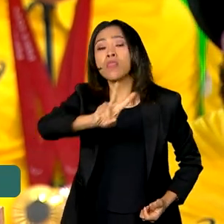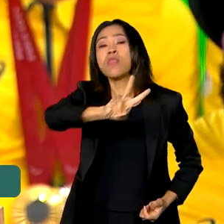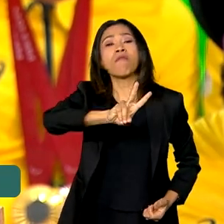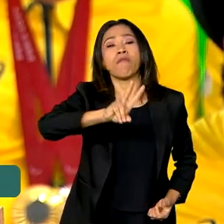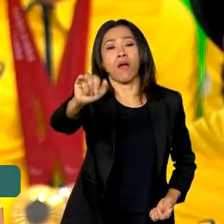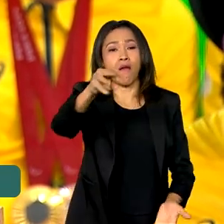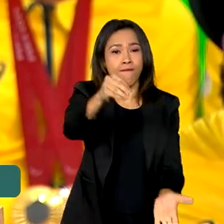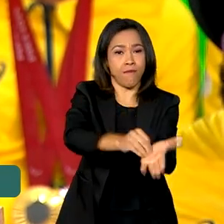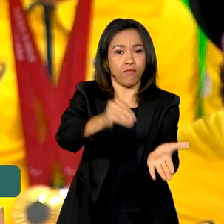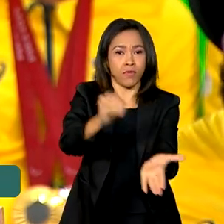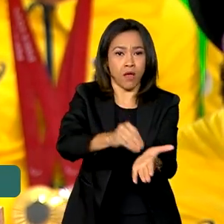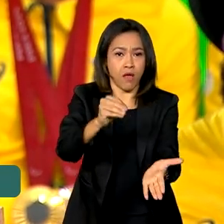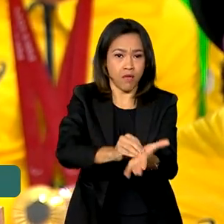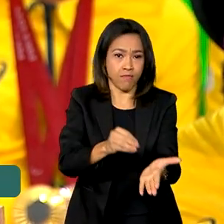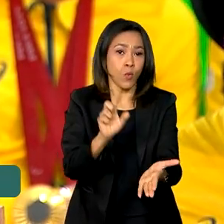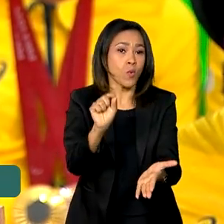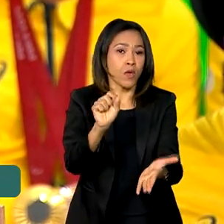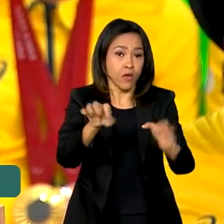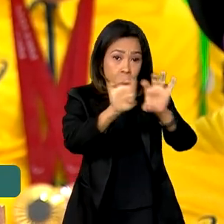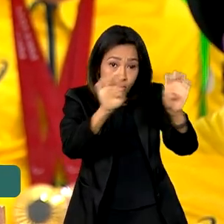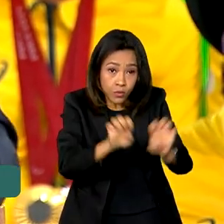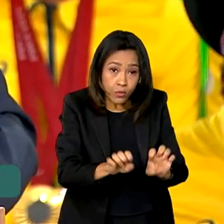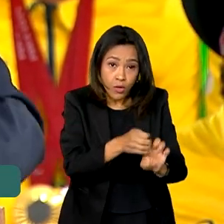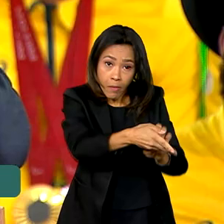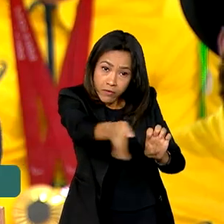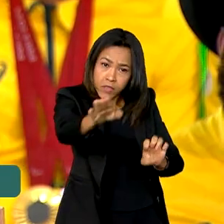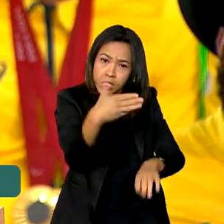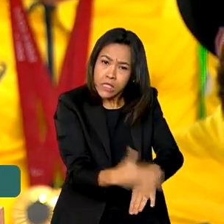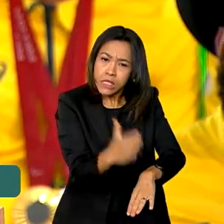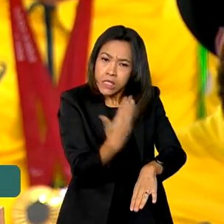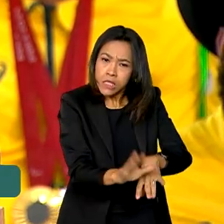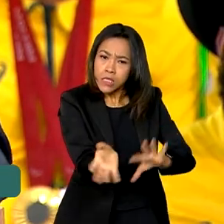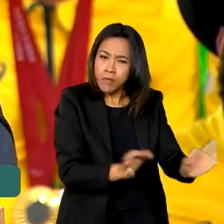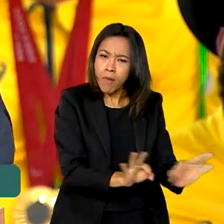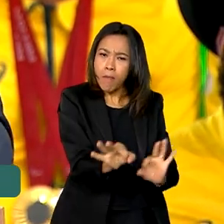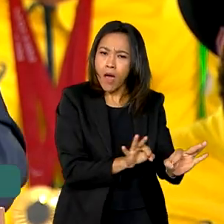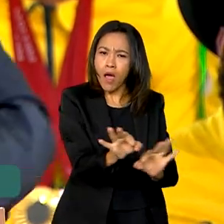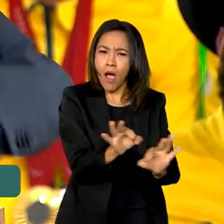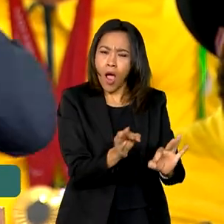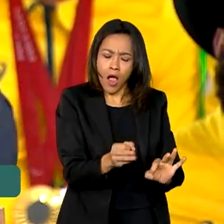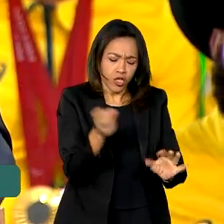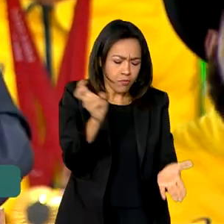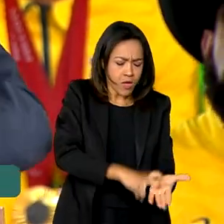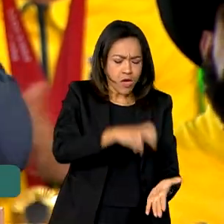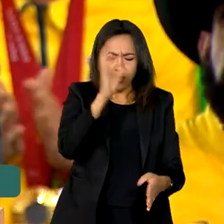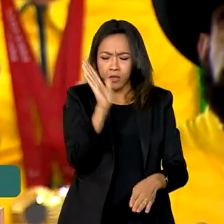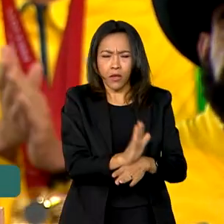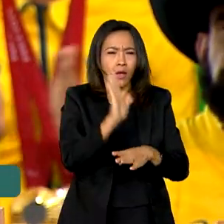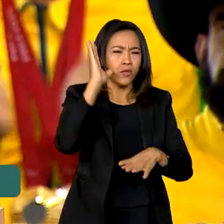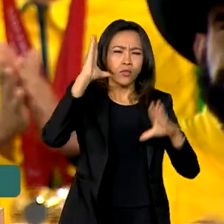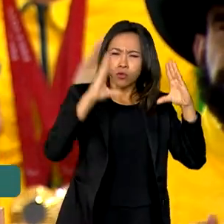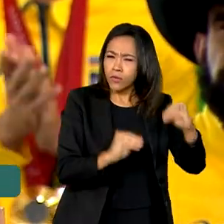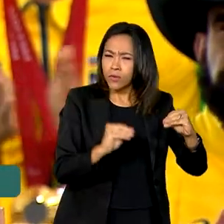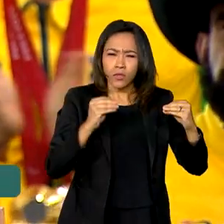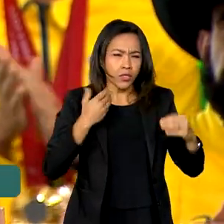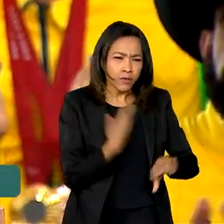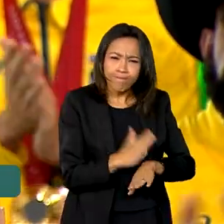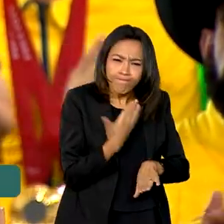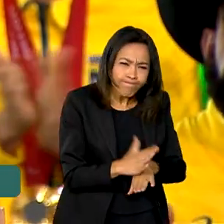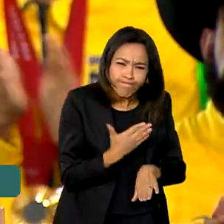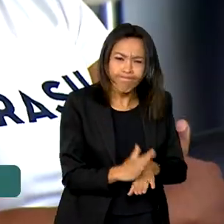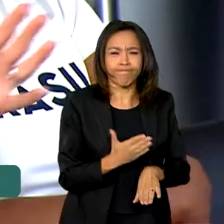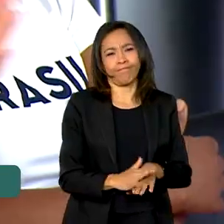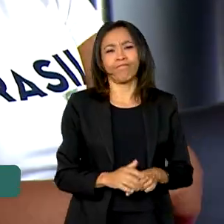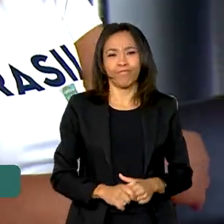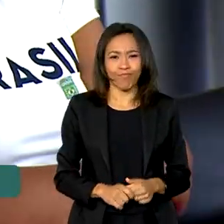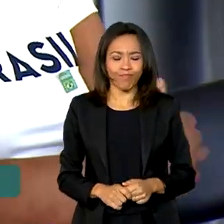não faltará estrutura para que vocês possam se preparar de manhã, de tarde, de noite.